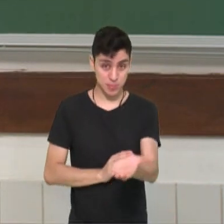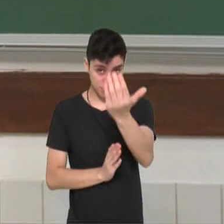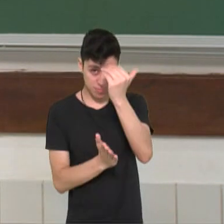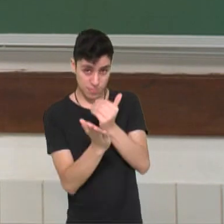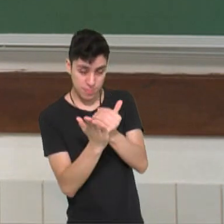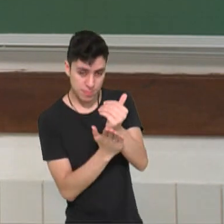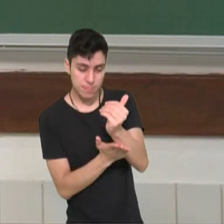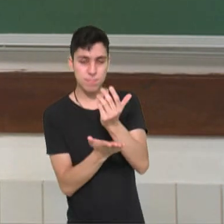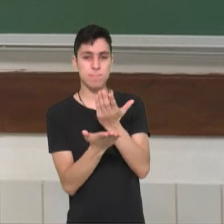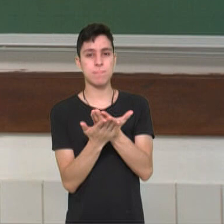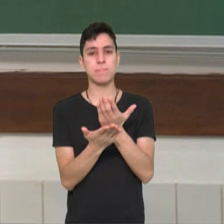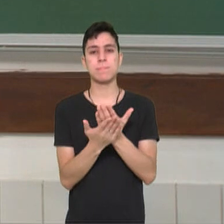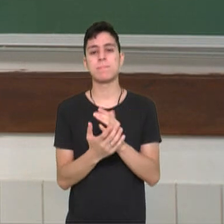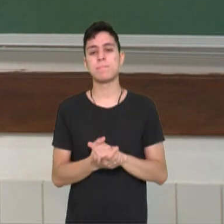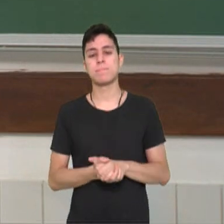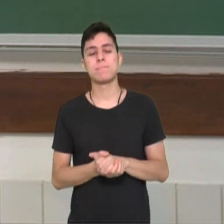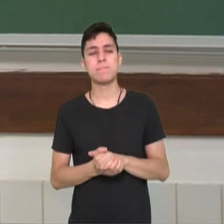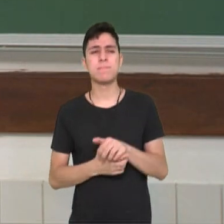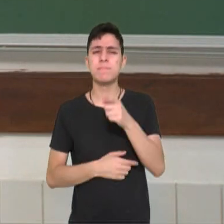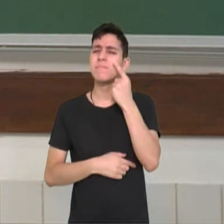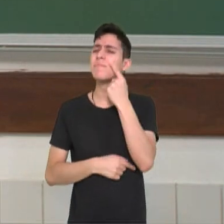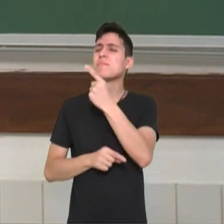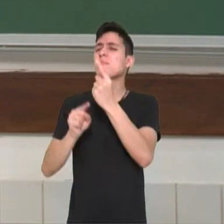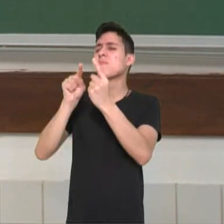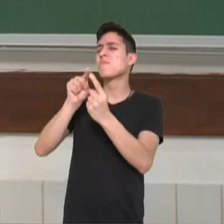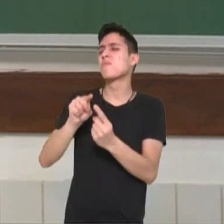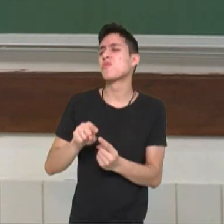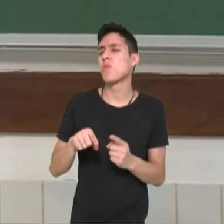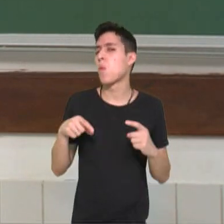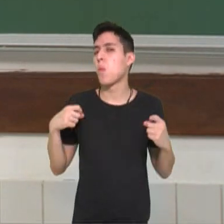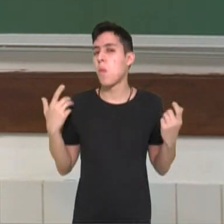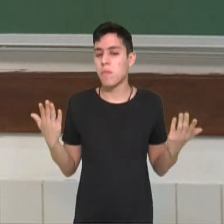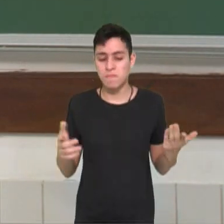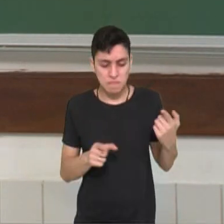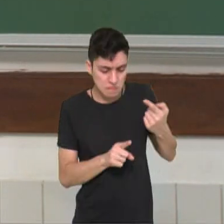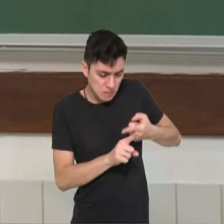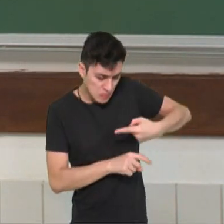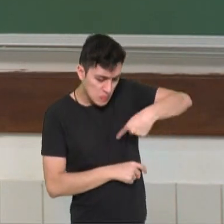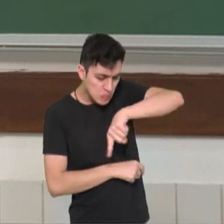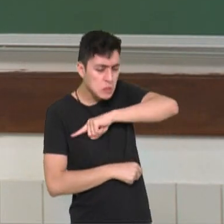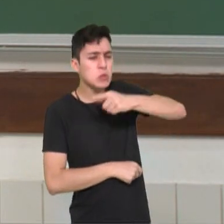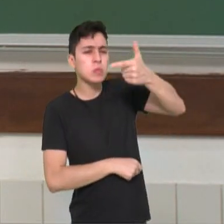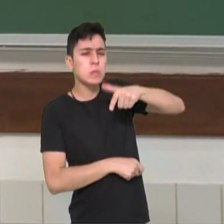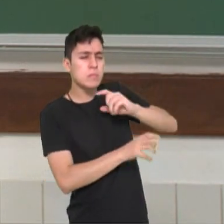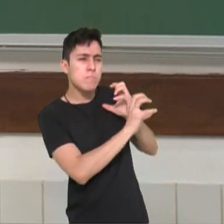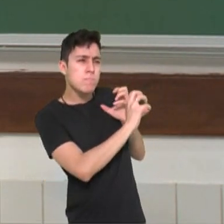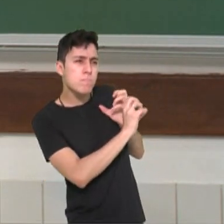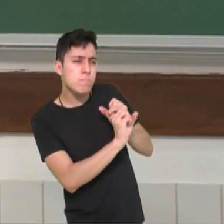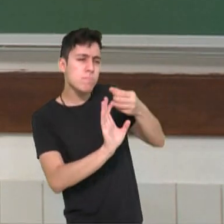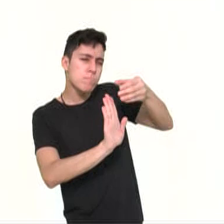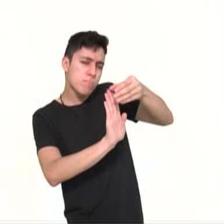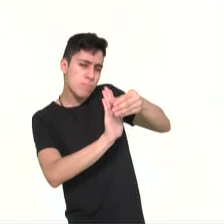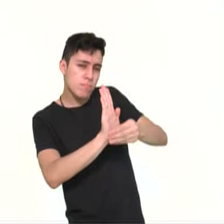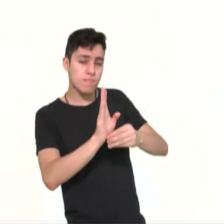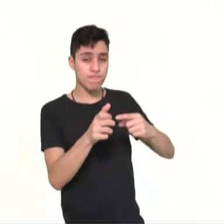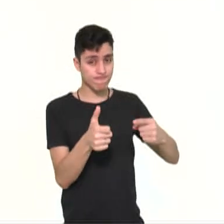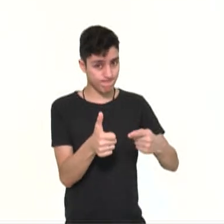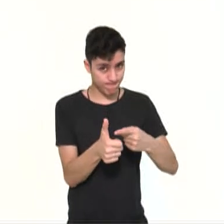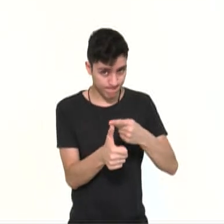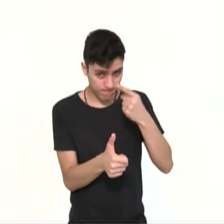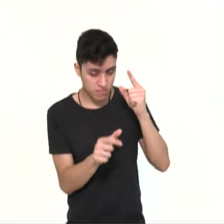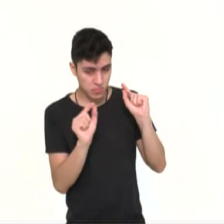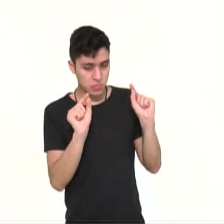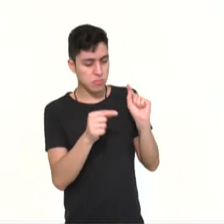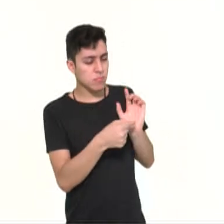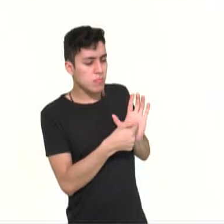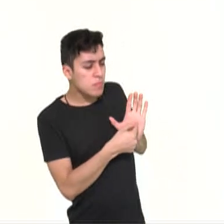aula? Bom, quais são os nossos objetivos? Por que a gente está retomando todo esse conteúdo? Primeiro, para apresentar quais